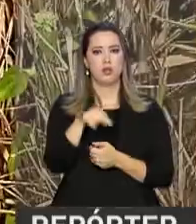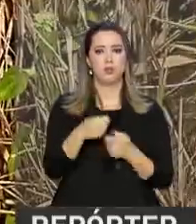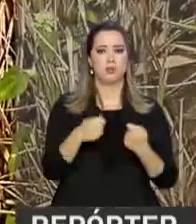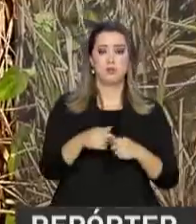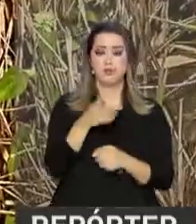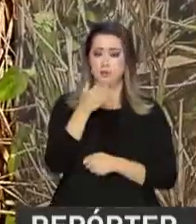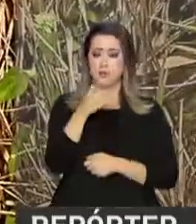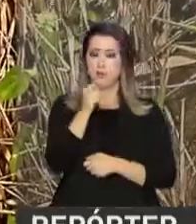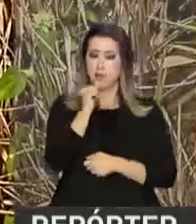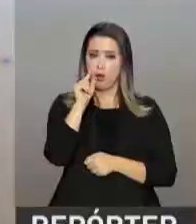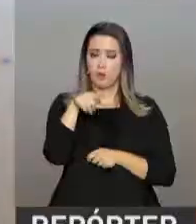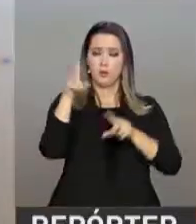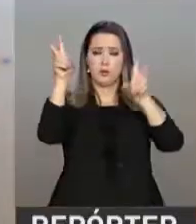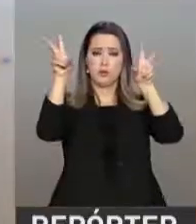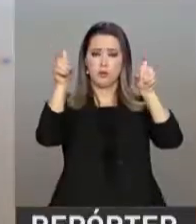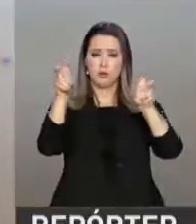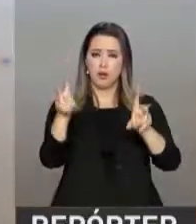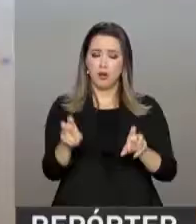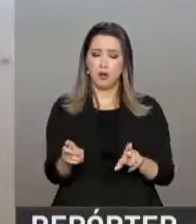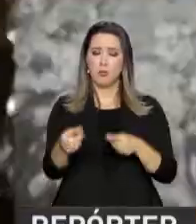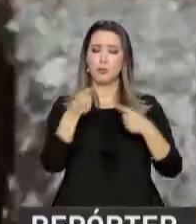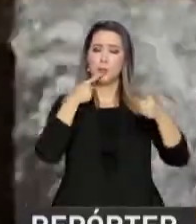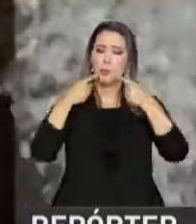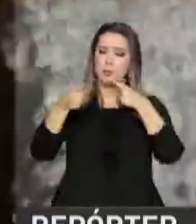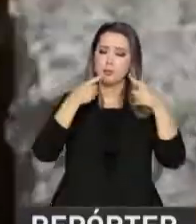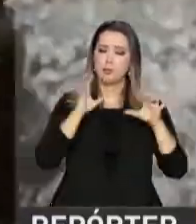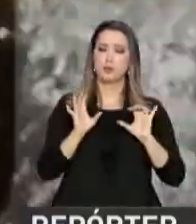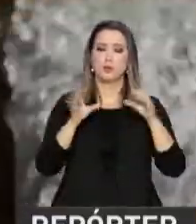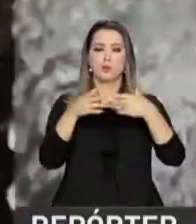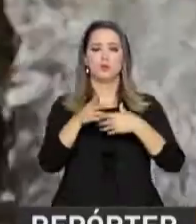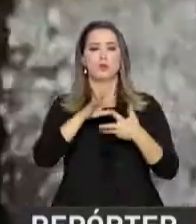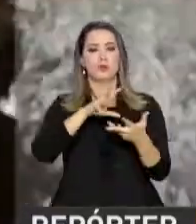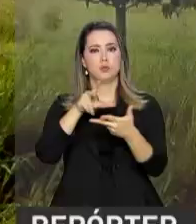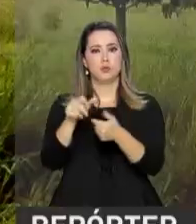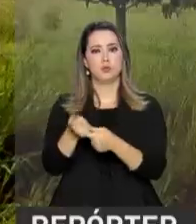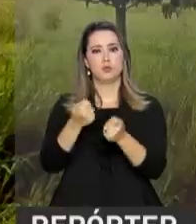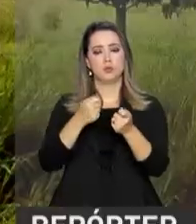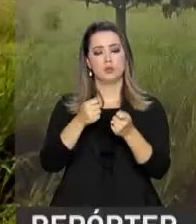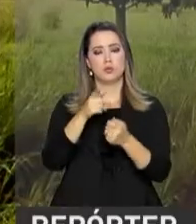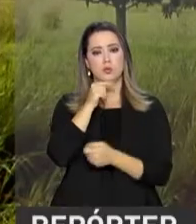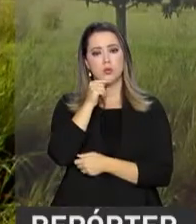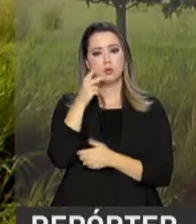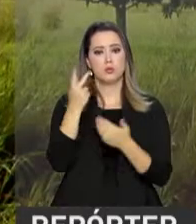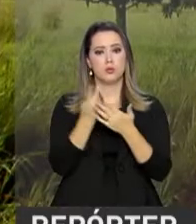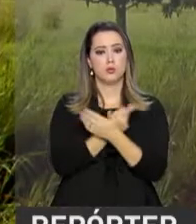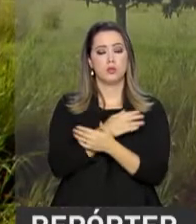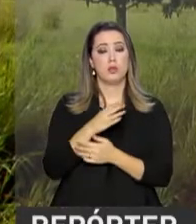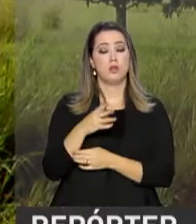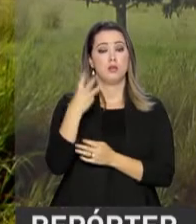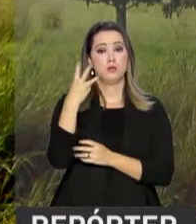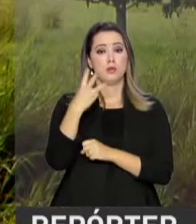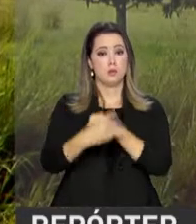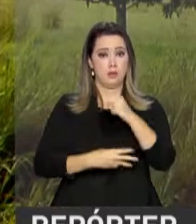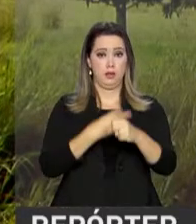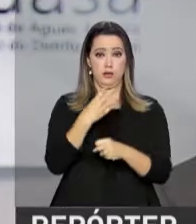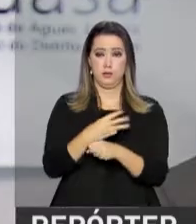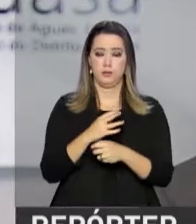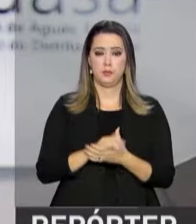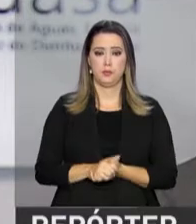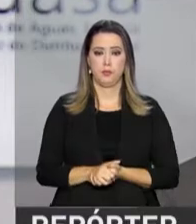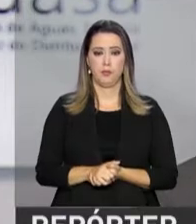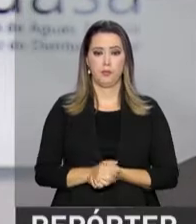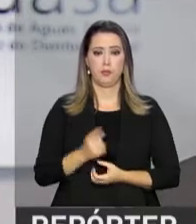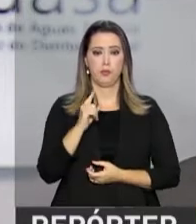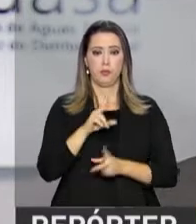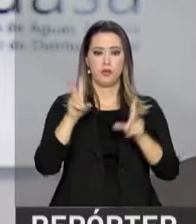temas que vão ser discutidos na edição brasileira do fórum mundial da água que é realizado a cada três anos essa